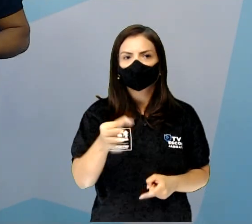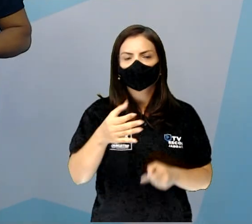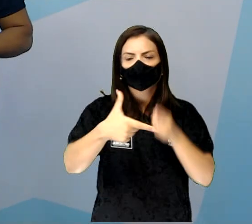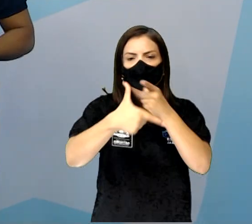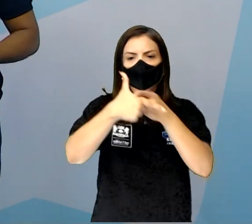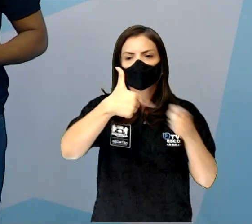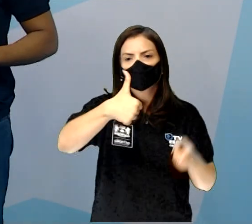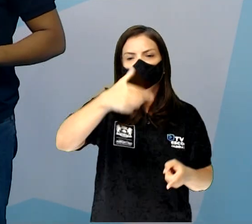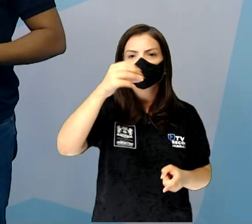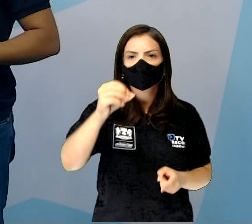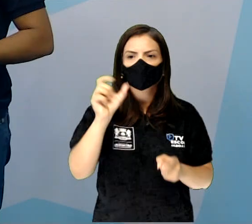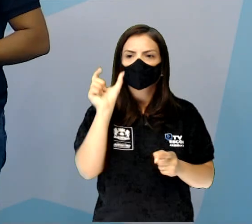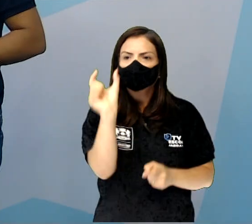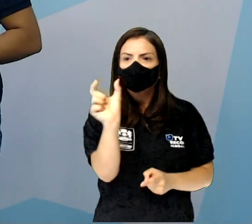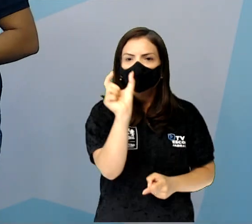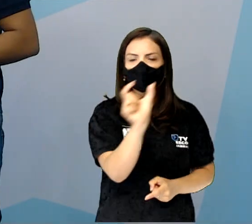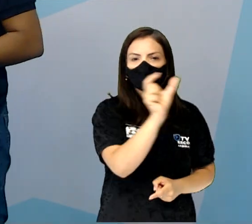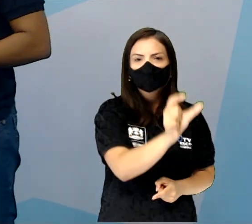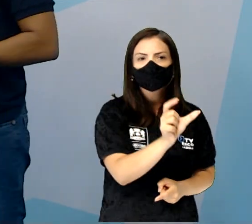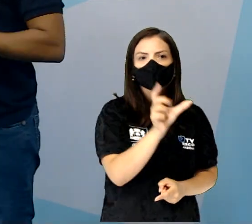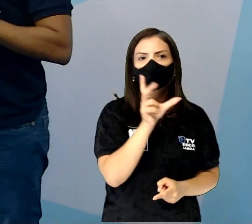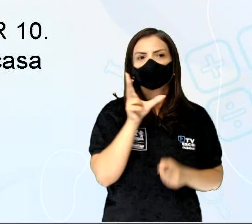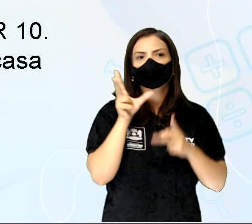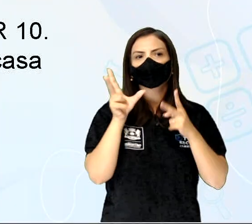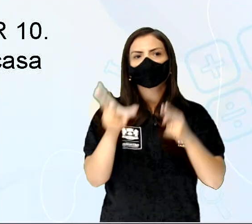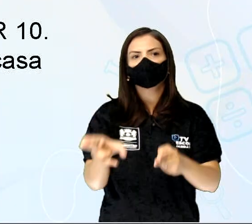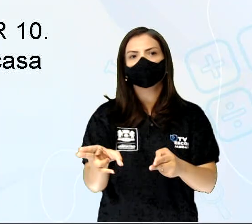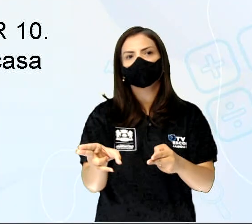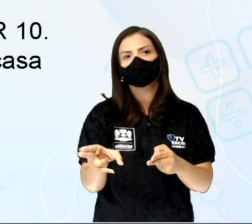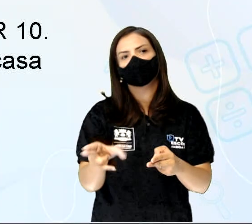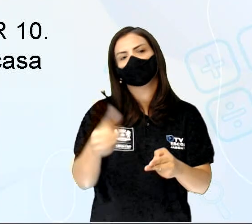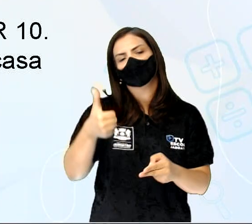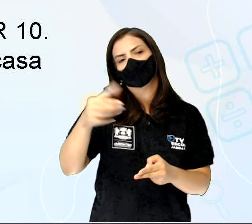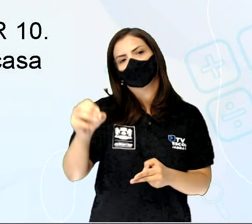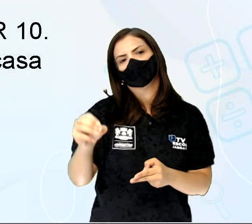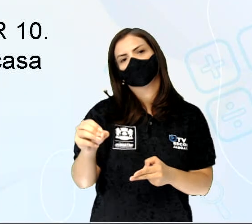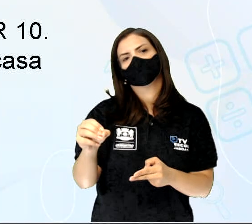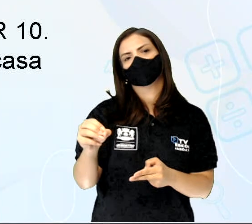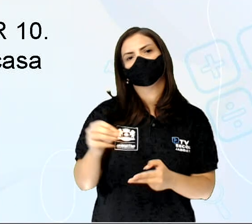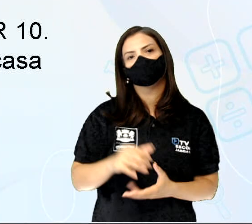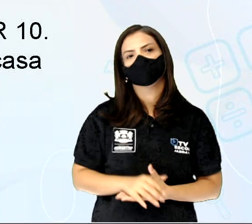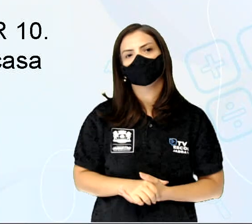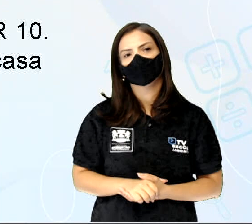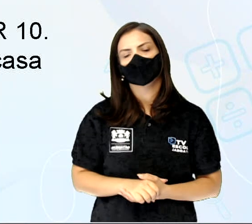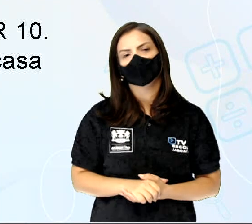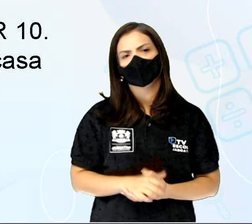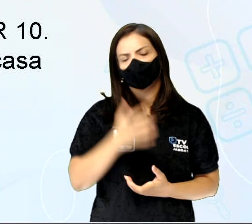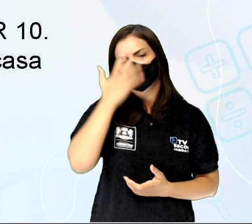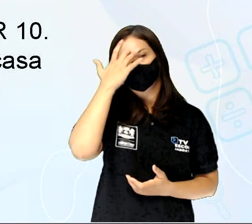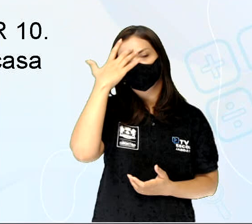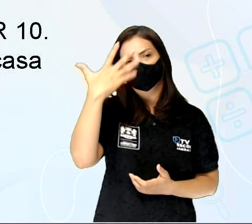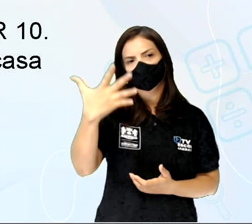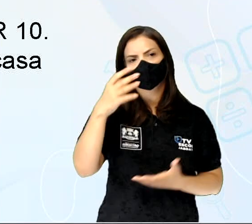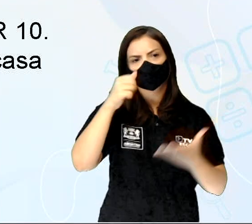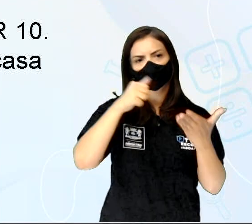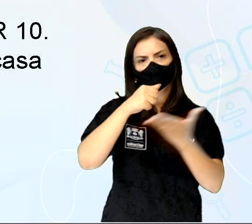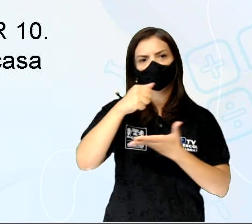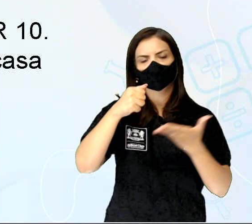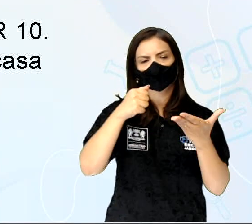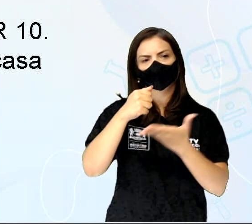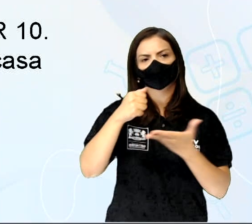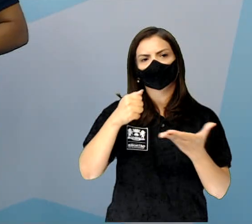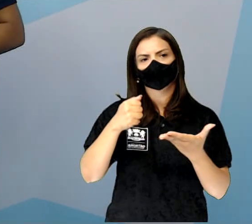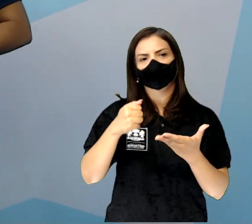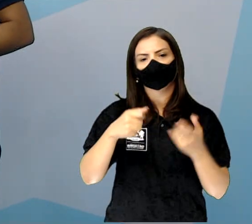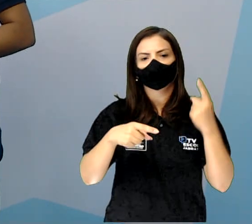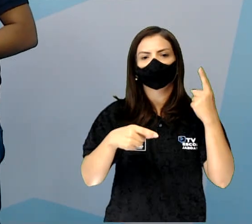100, certo? Então, 10%, gente, é o mesmo que dividir por 10. E por que é fácil? Por que é tão básico? Porque dividir